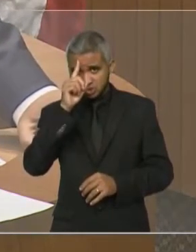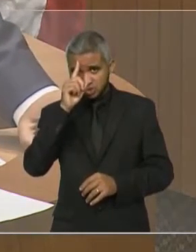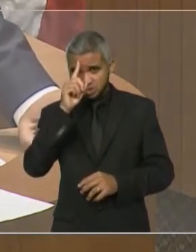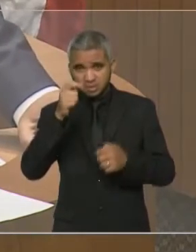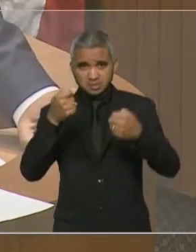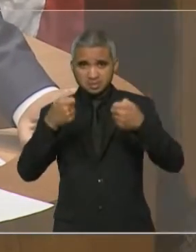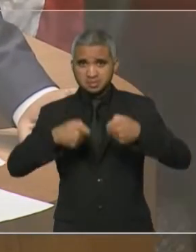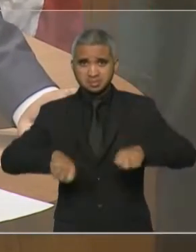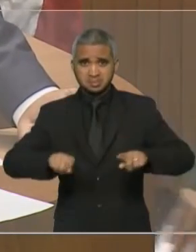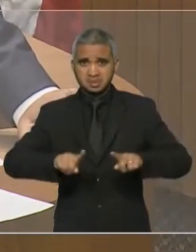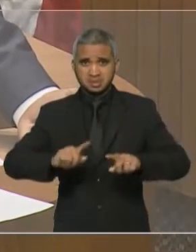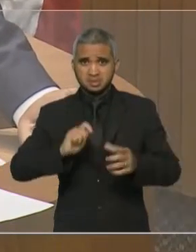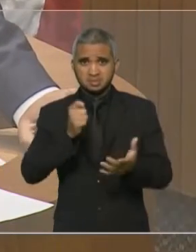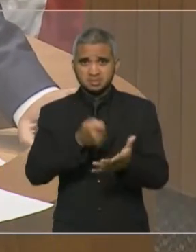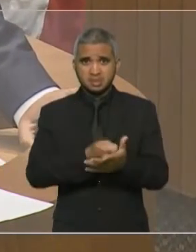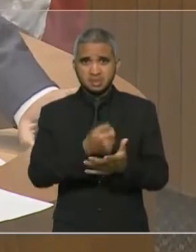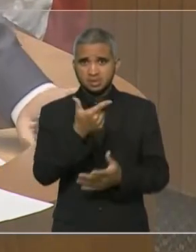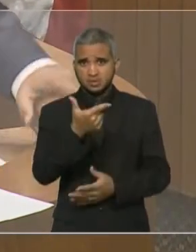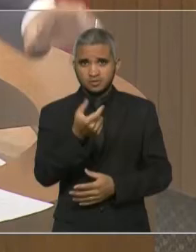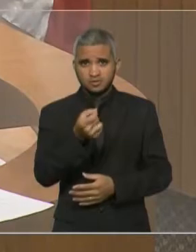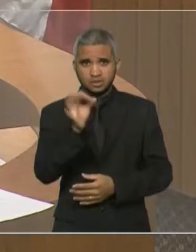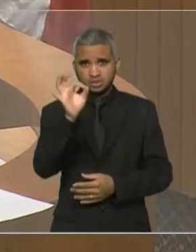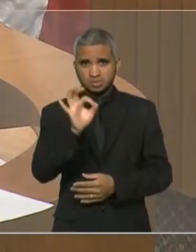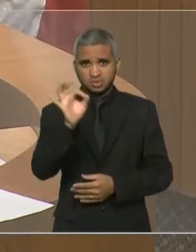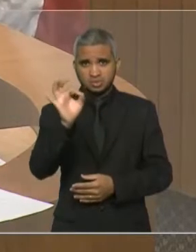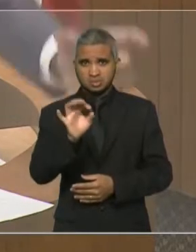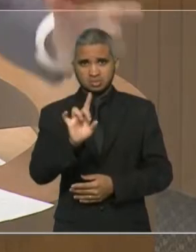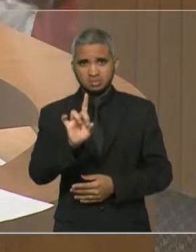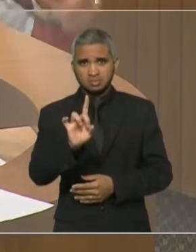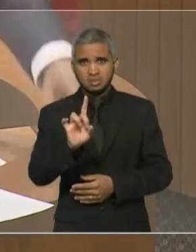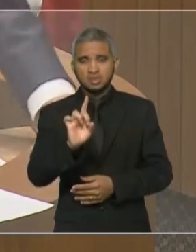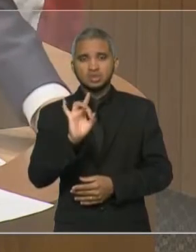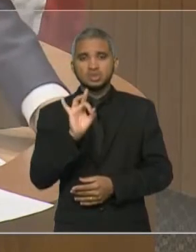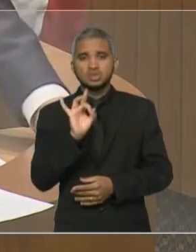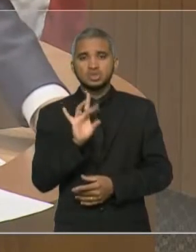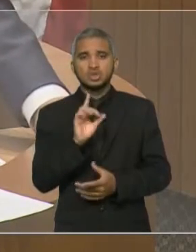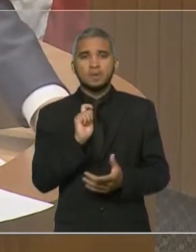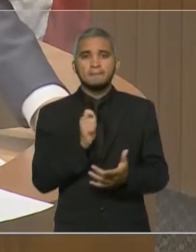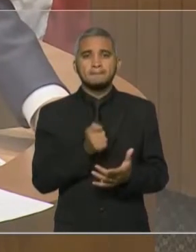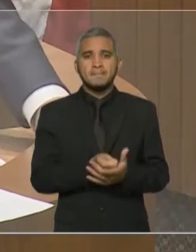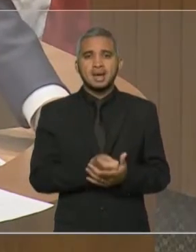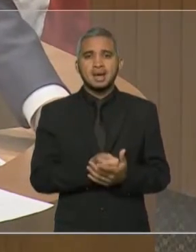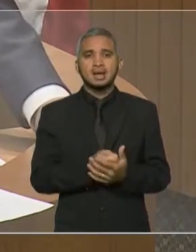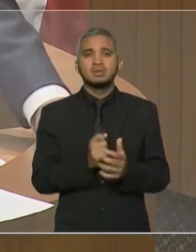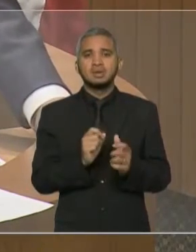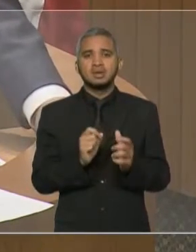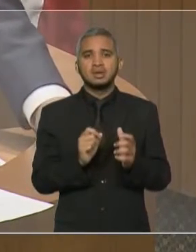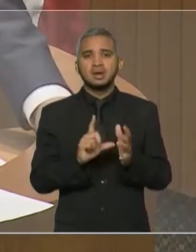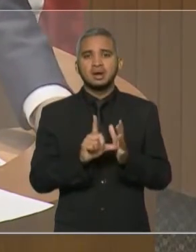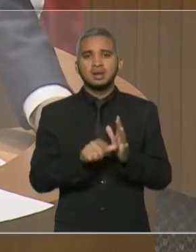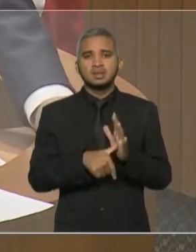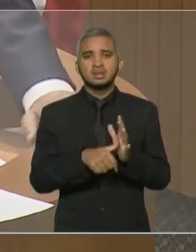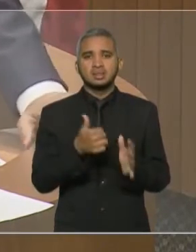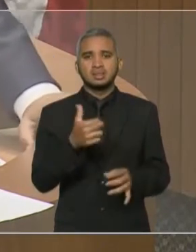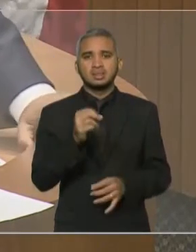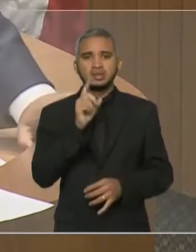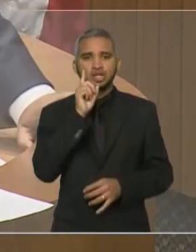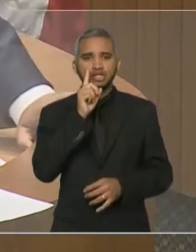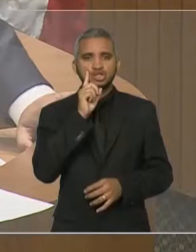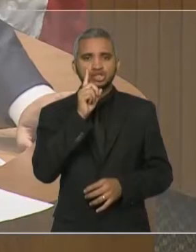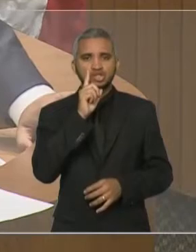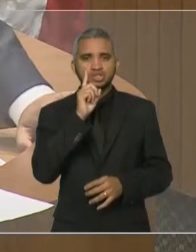pagar os 20%. Pagará proporcional a estes 10 dias. Por isso que